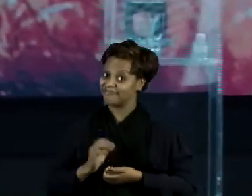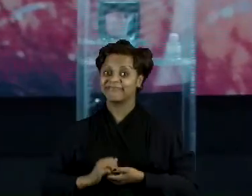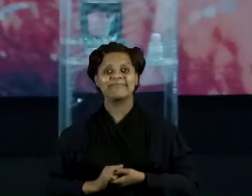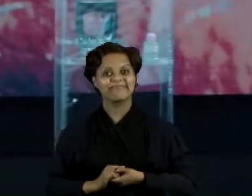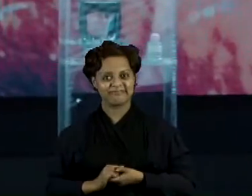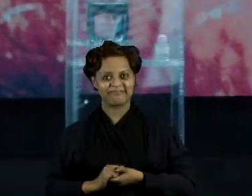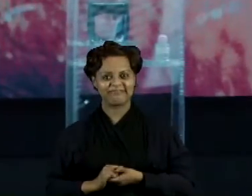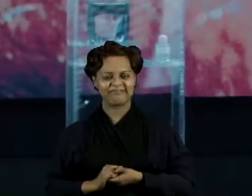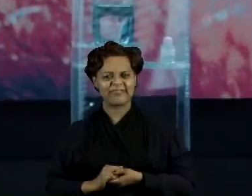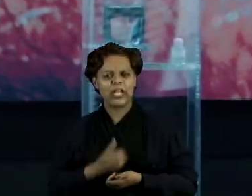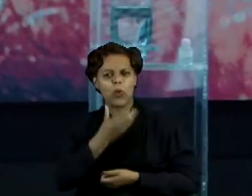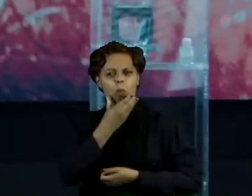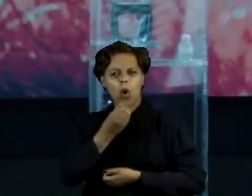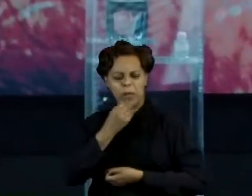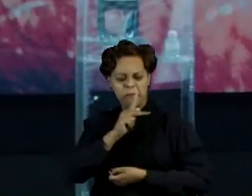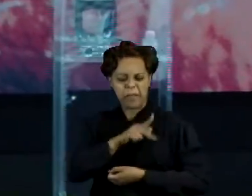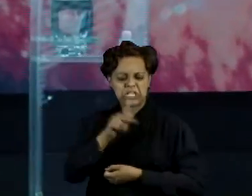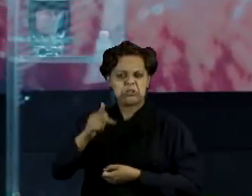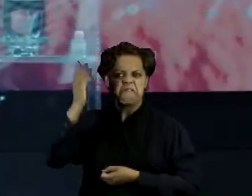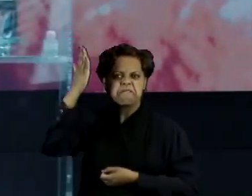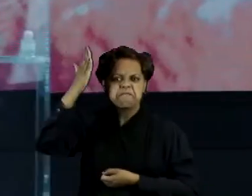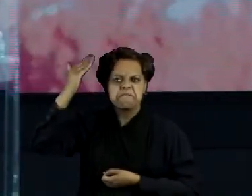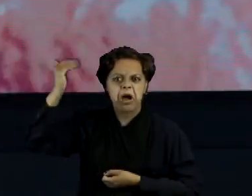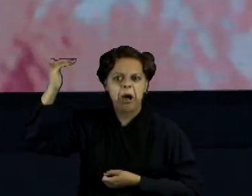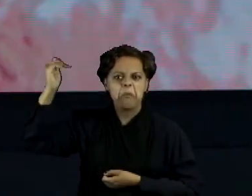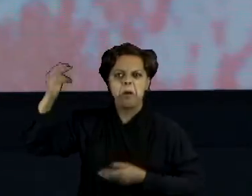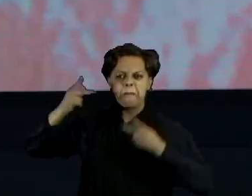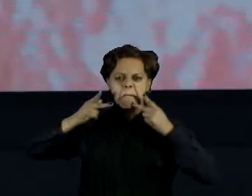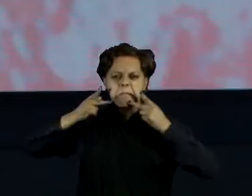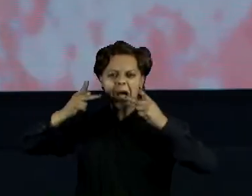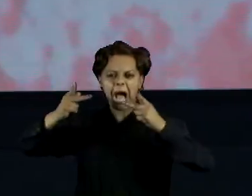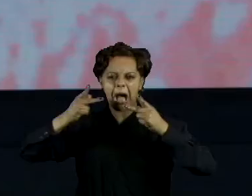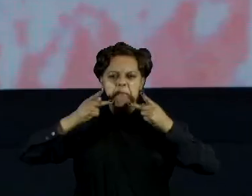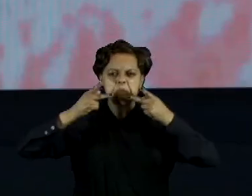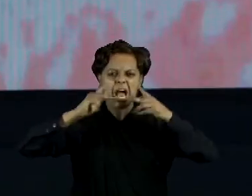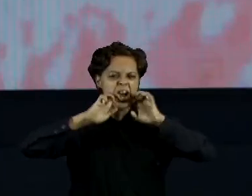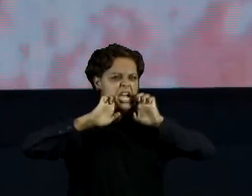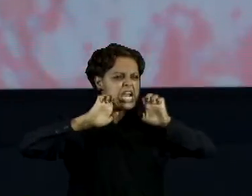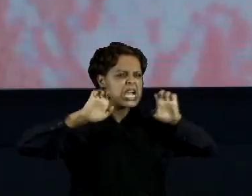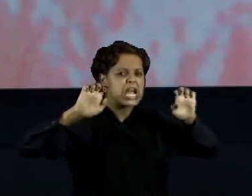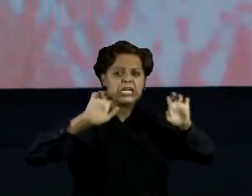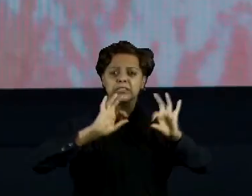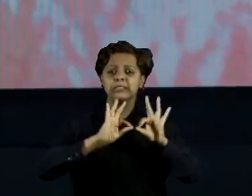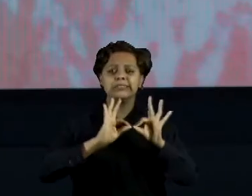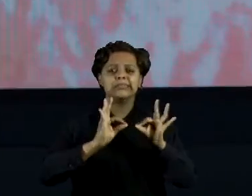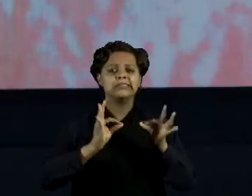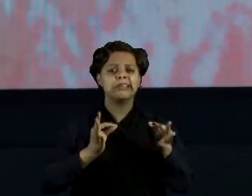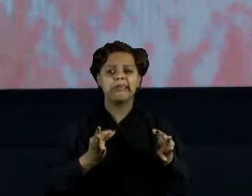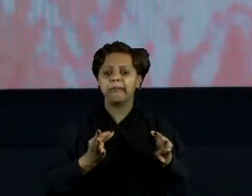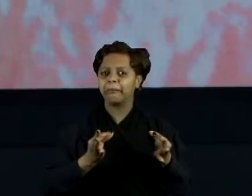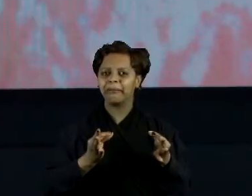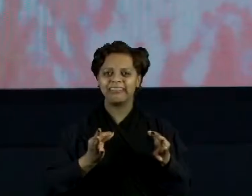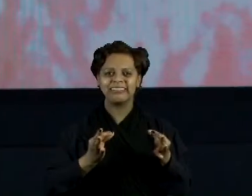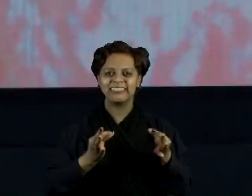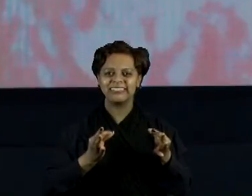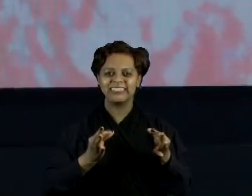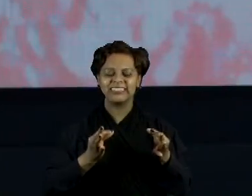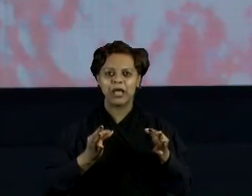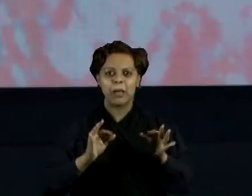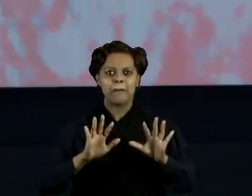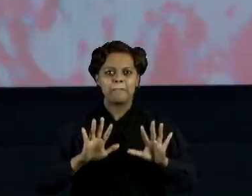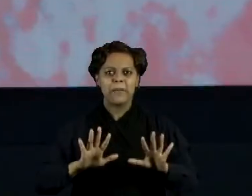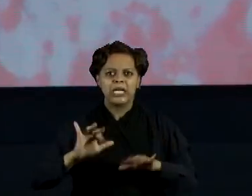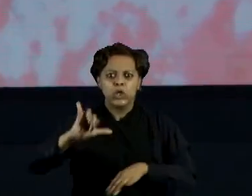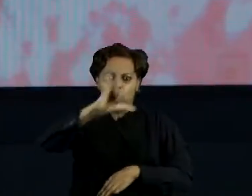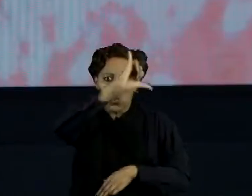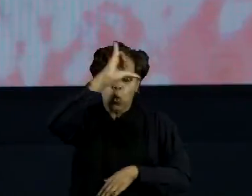O Billy Graham, como pregador, era um homem que pregava a palavra mais simples que tinha. Mas que